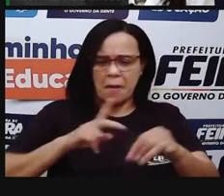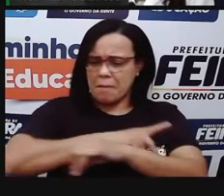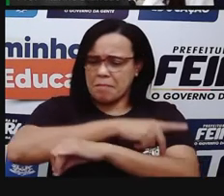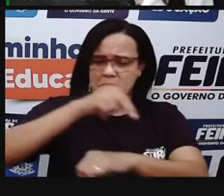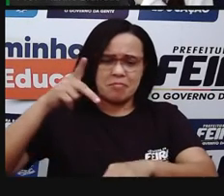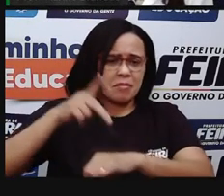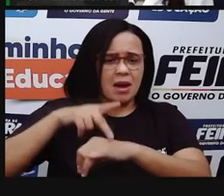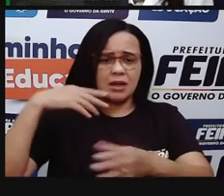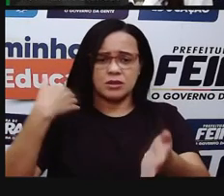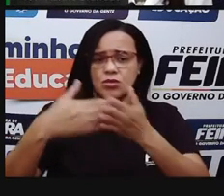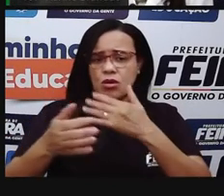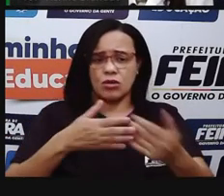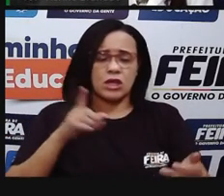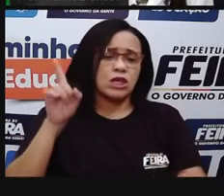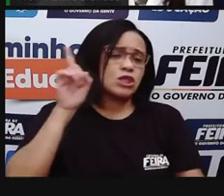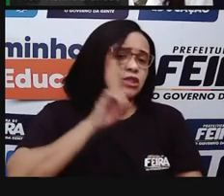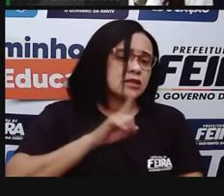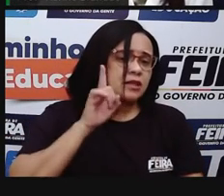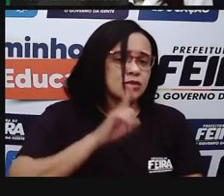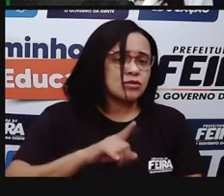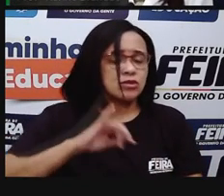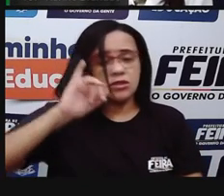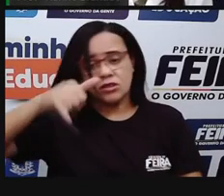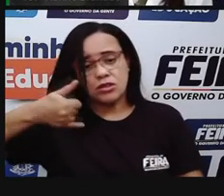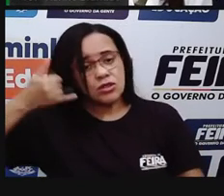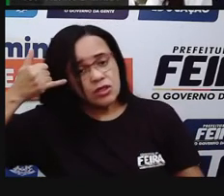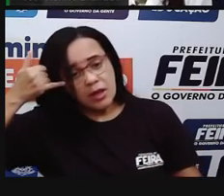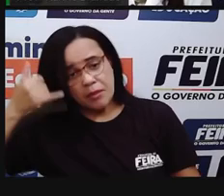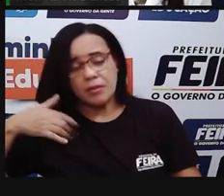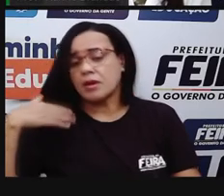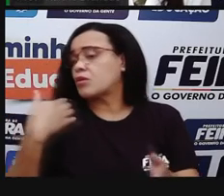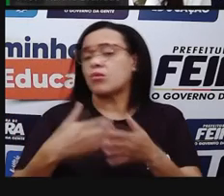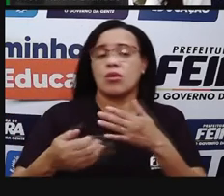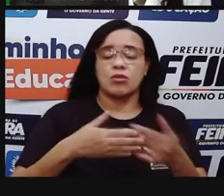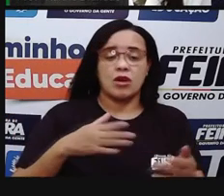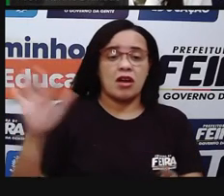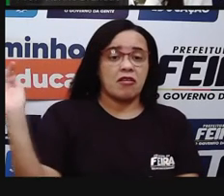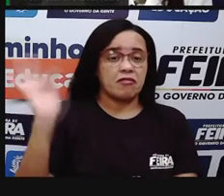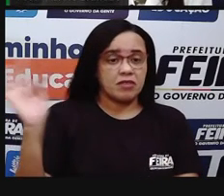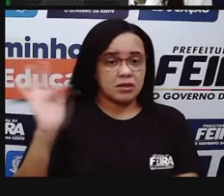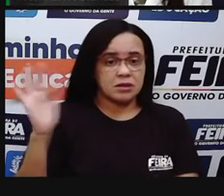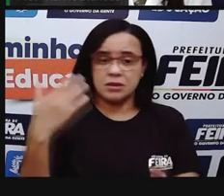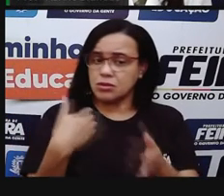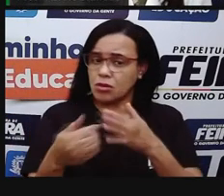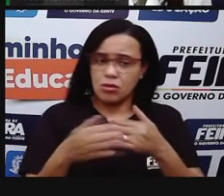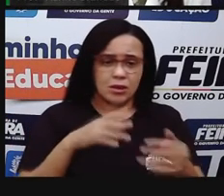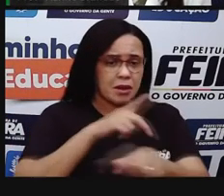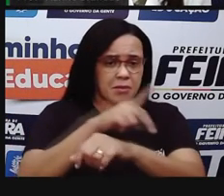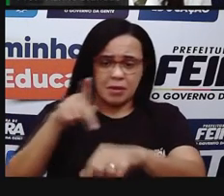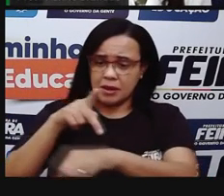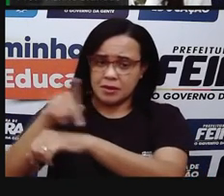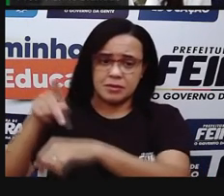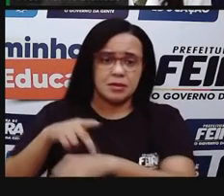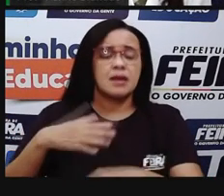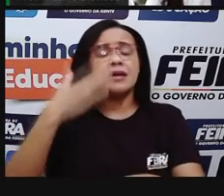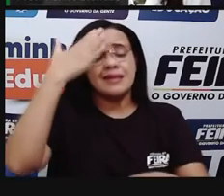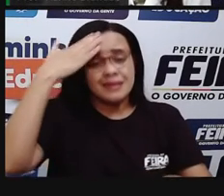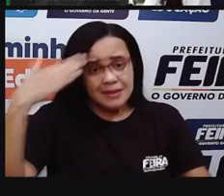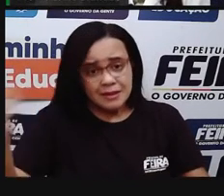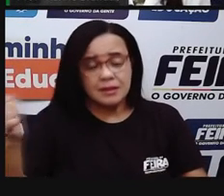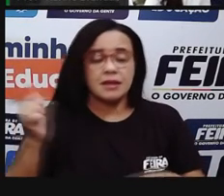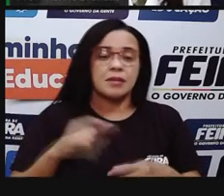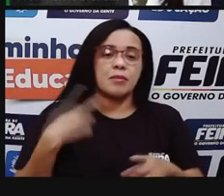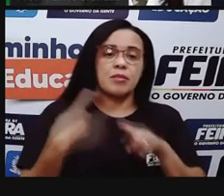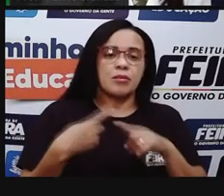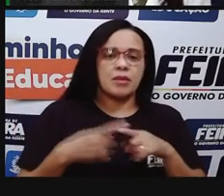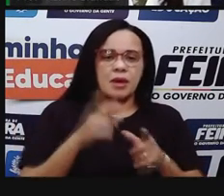França, também, se eu falar Homo sapiens, os cientistas, as pessoas que lá fazem esses estudos também vão